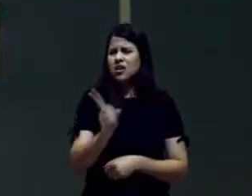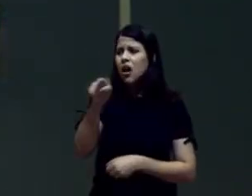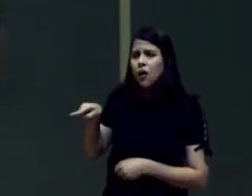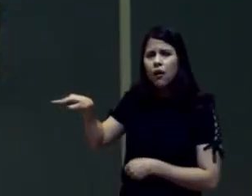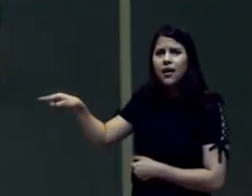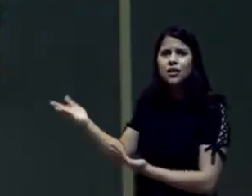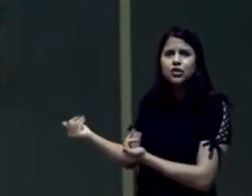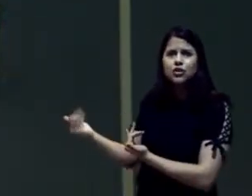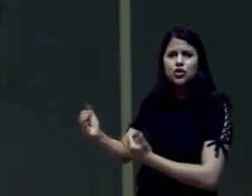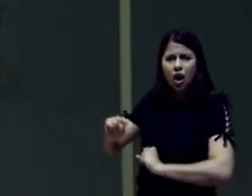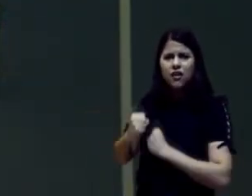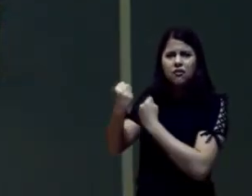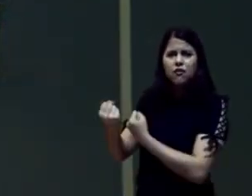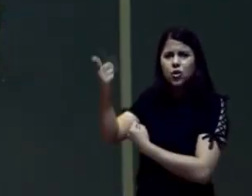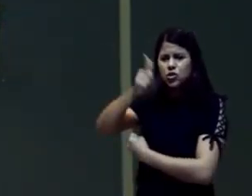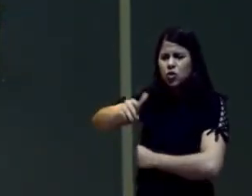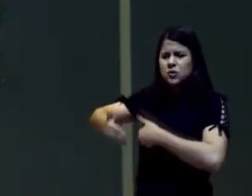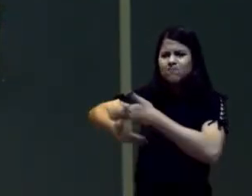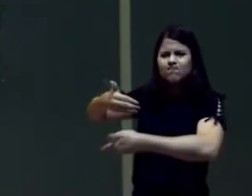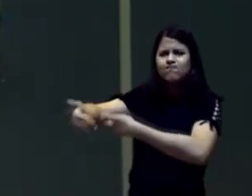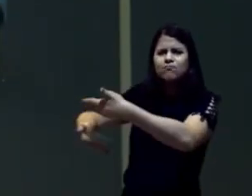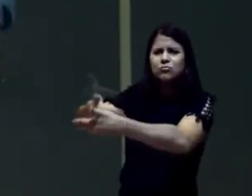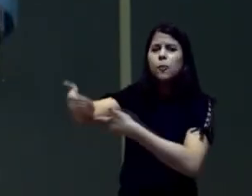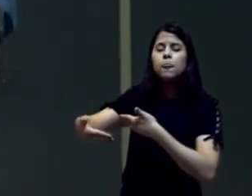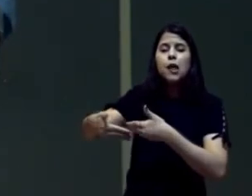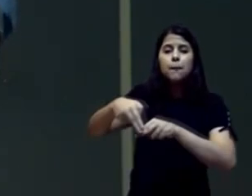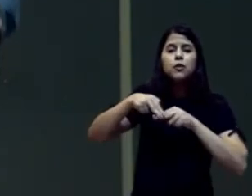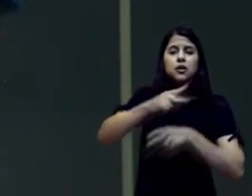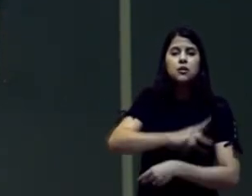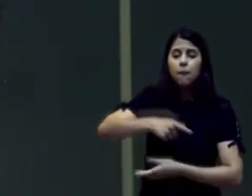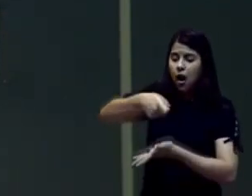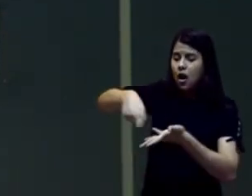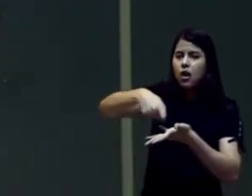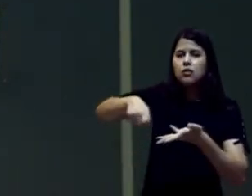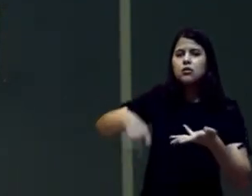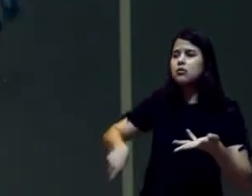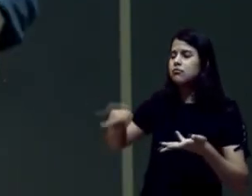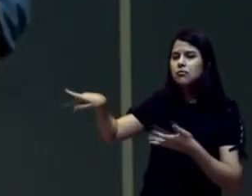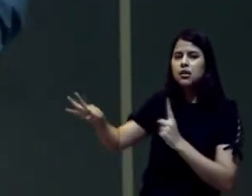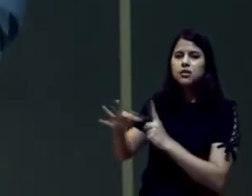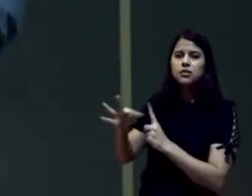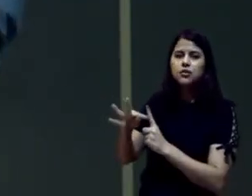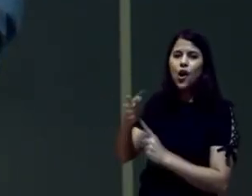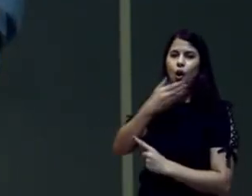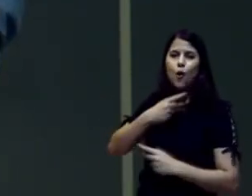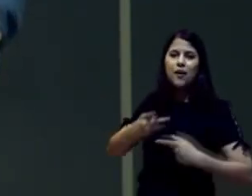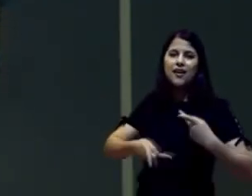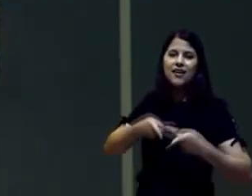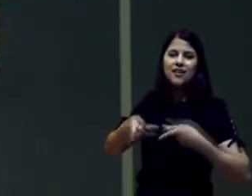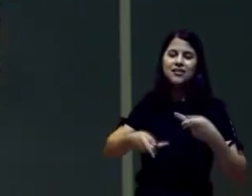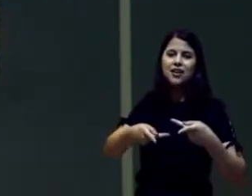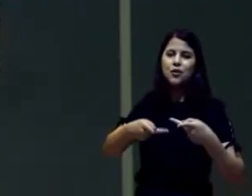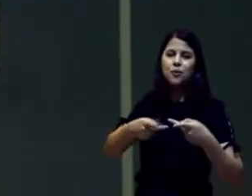obra. Por isso ele escreve a sua carta para Timóteo, o herdeiro do seu ministério,